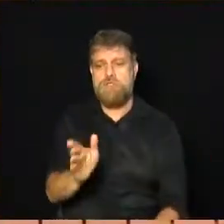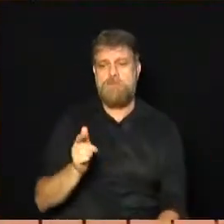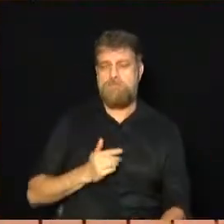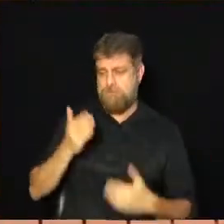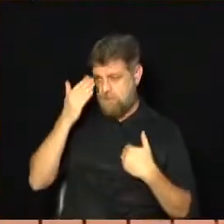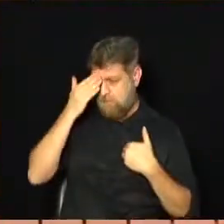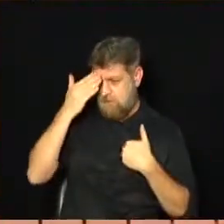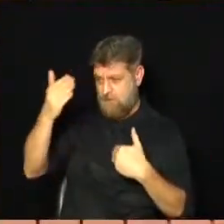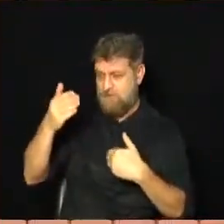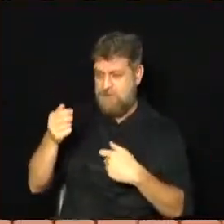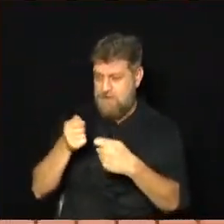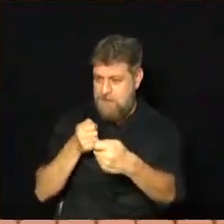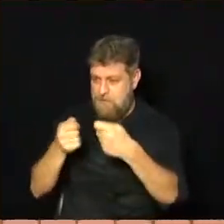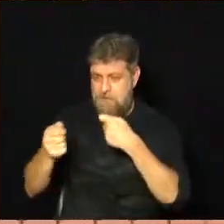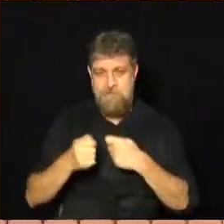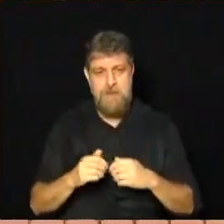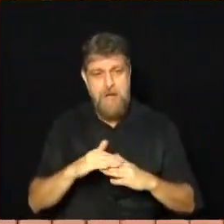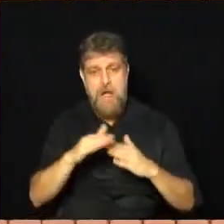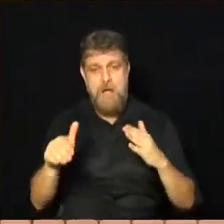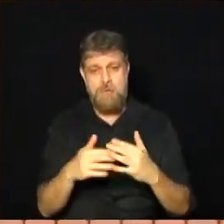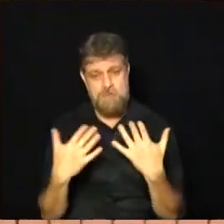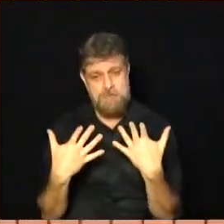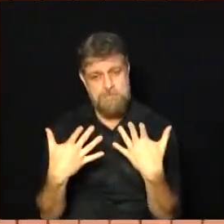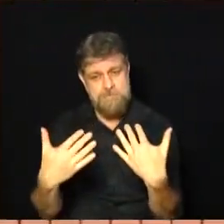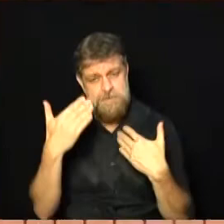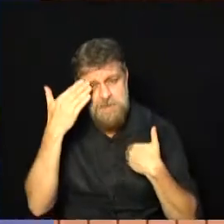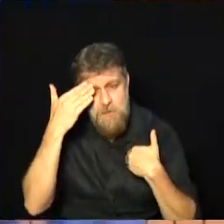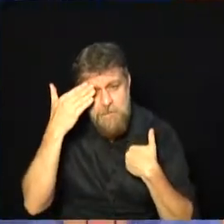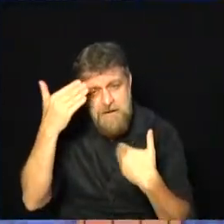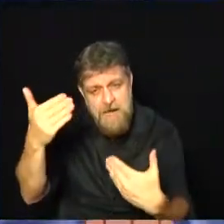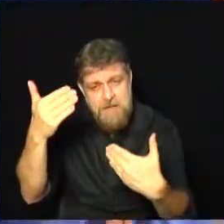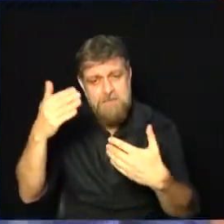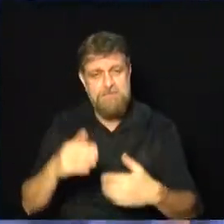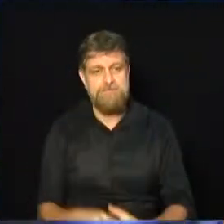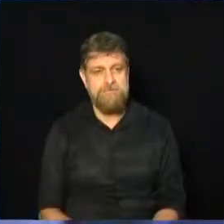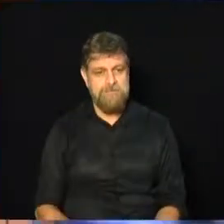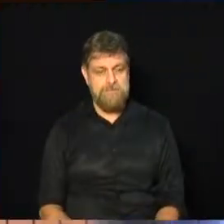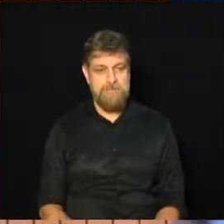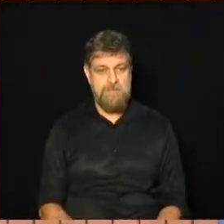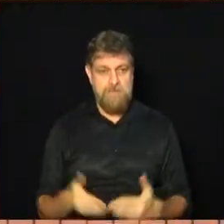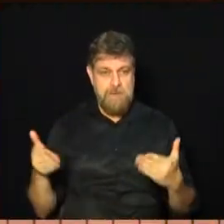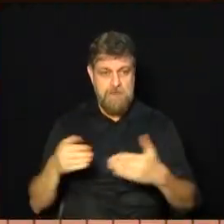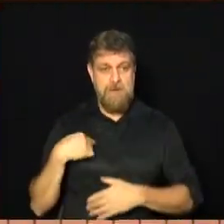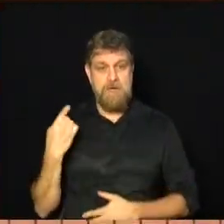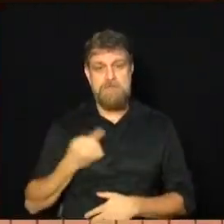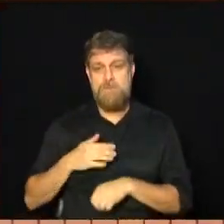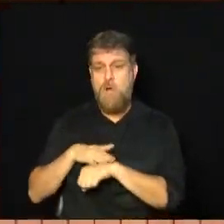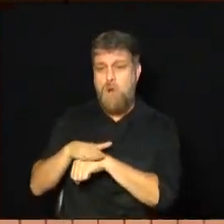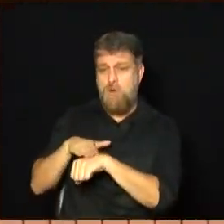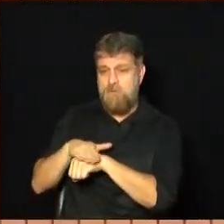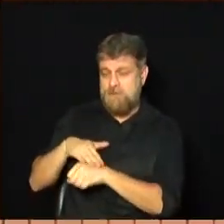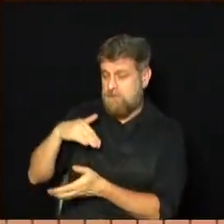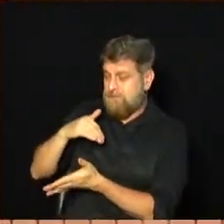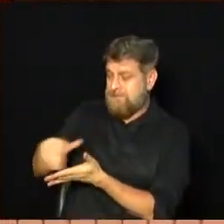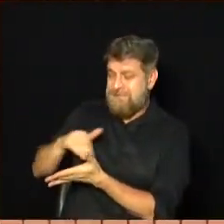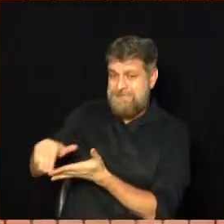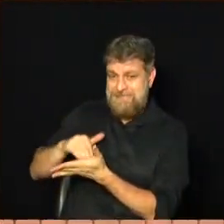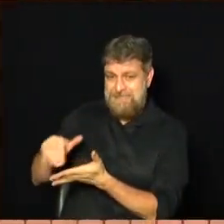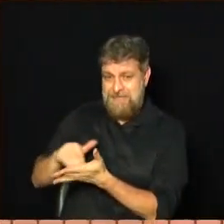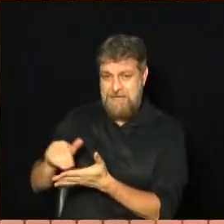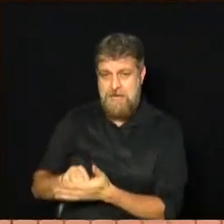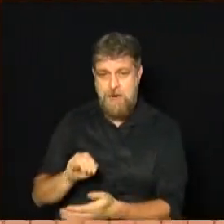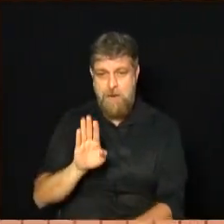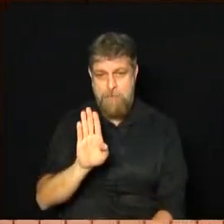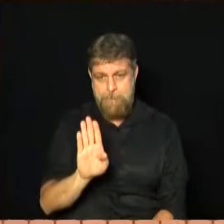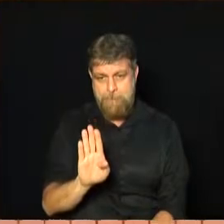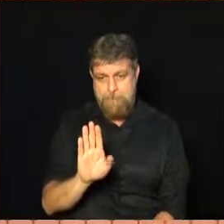entrevista. Muito obrigado, querido, e obrigado a todos que nos assistem aí. E agora a gente vai conversar com o secretário Carlos José